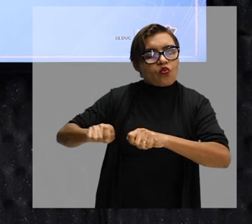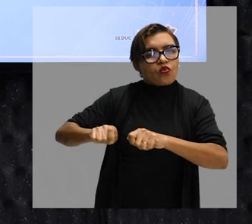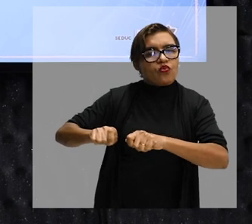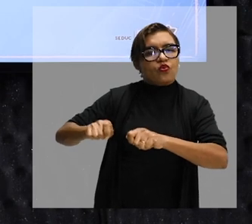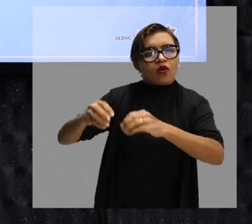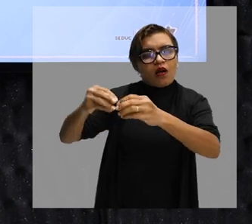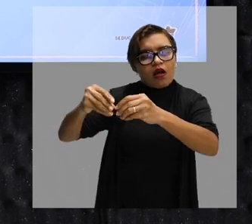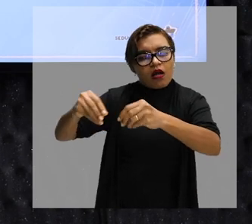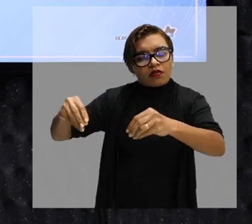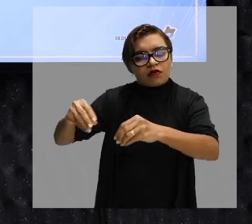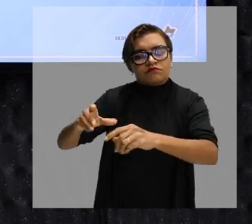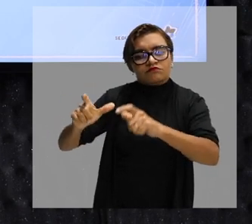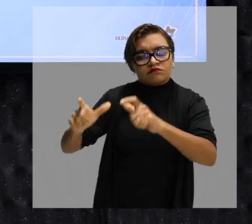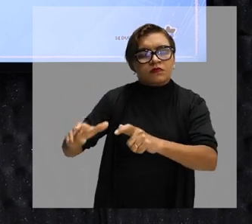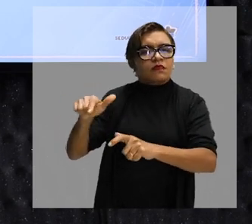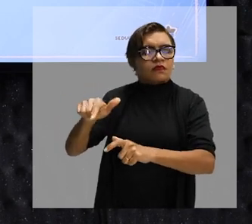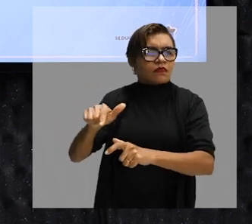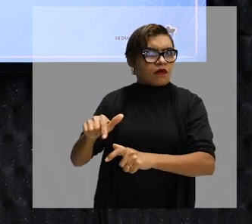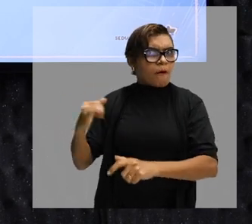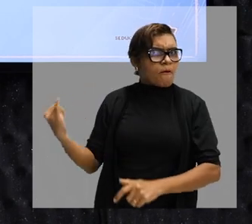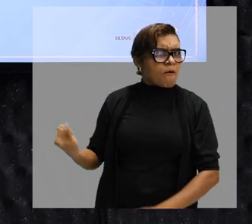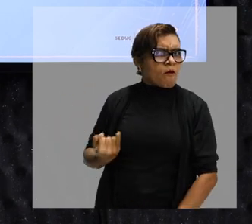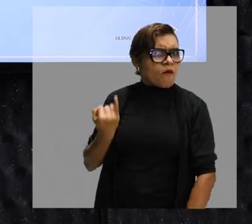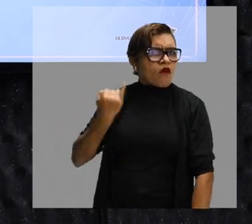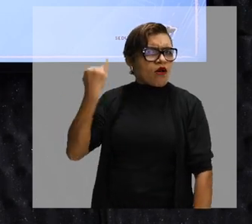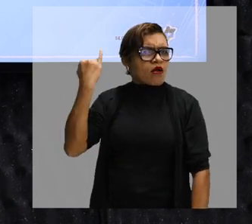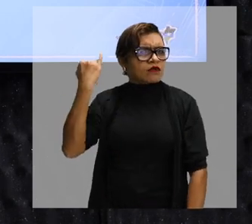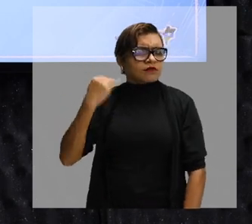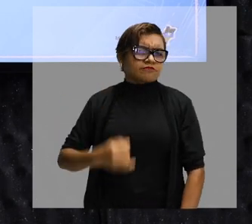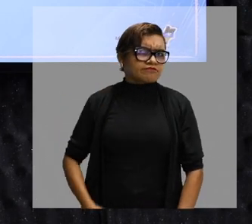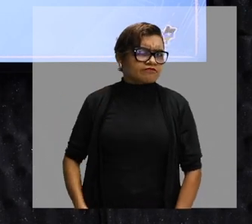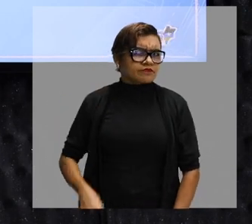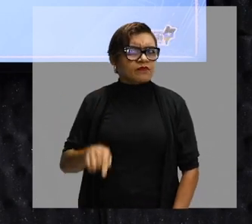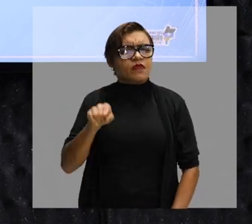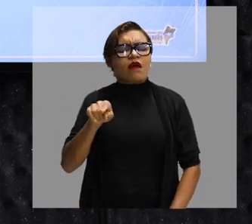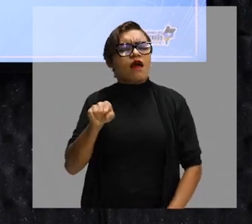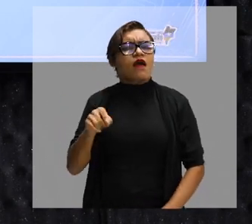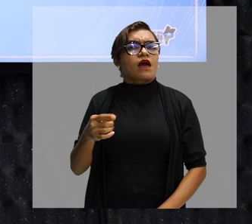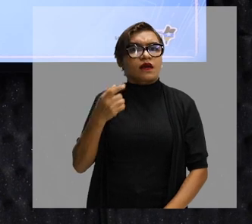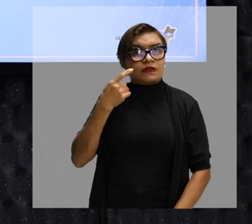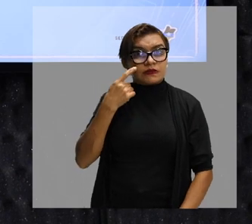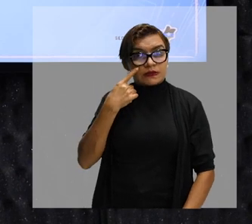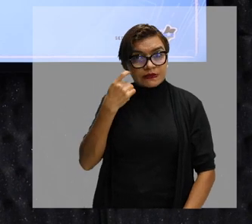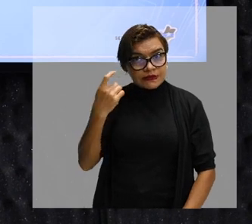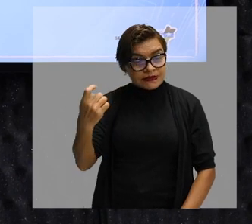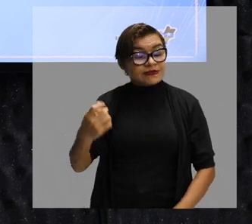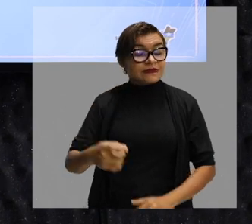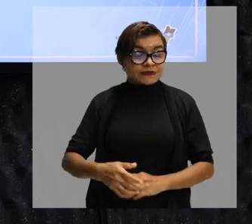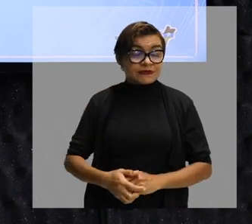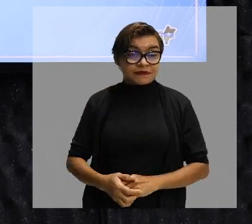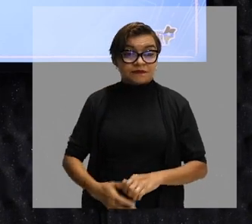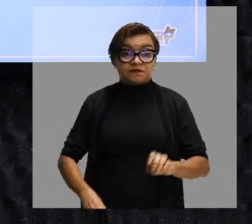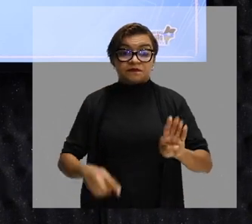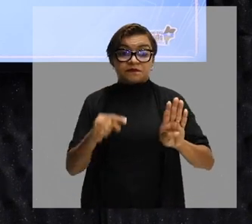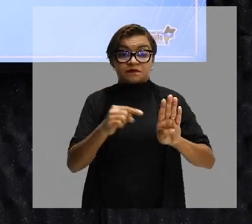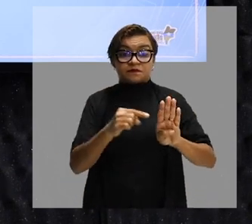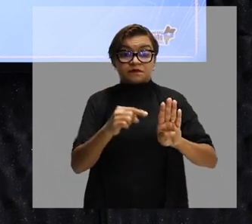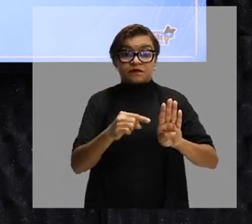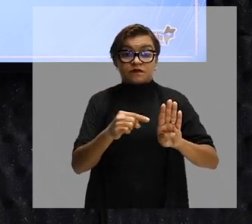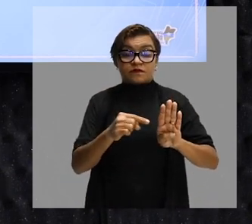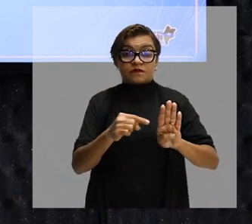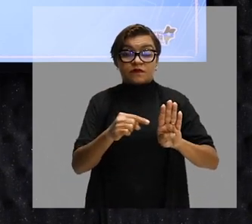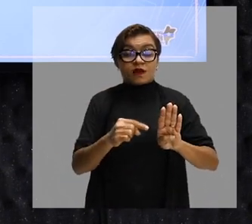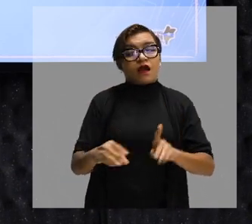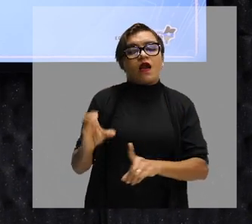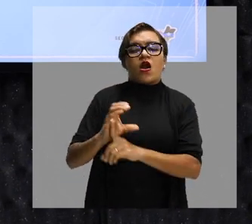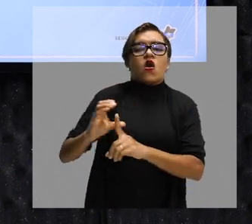realmente, a posse da terra era fundamental. Então, na letra A, nós temos uma proposição muito interessante. Letra B, liberdade de culto. Não